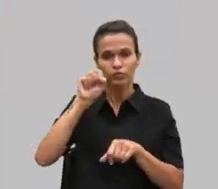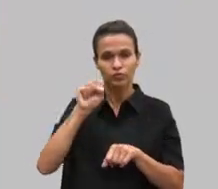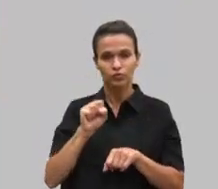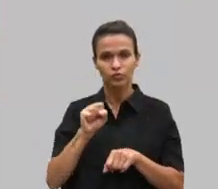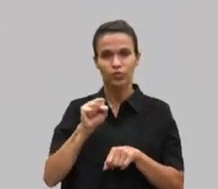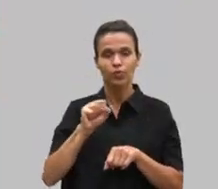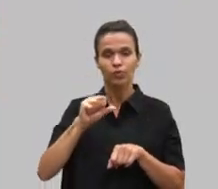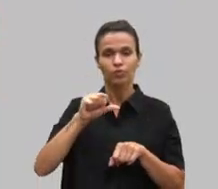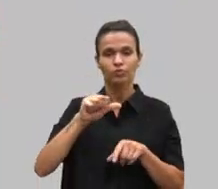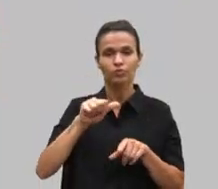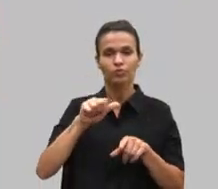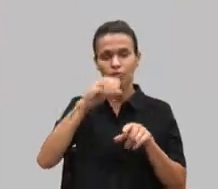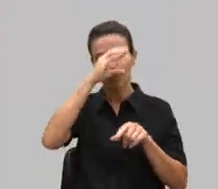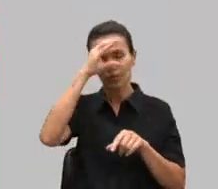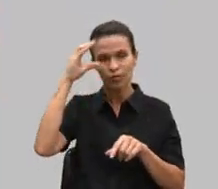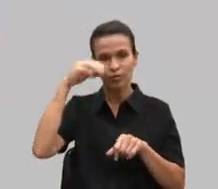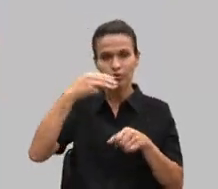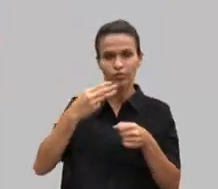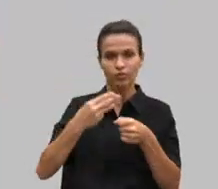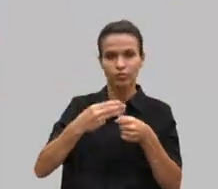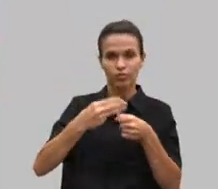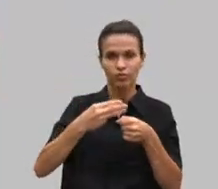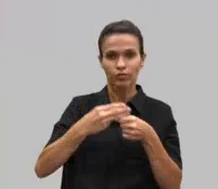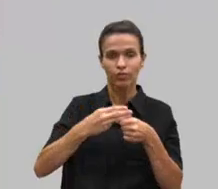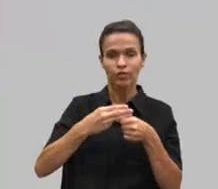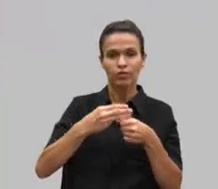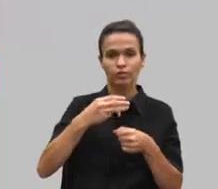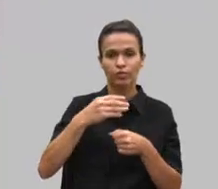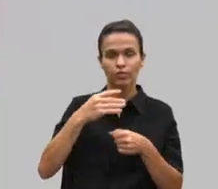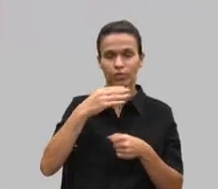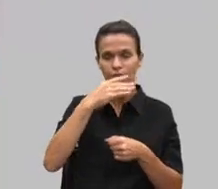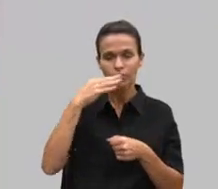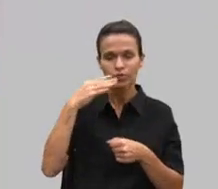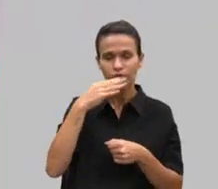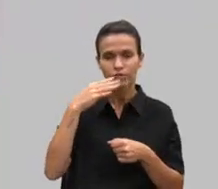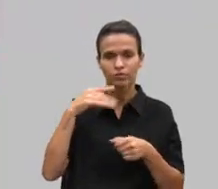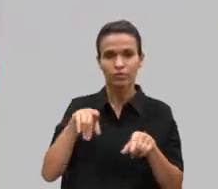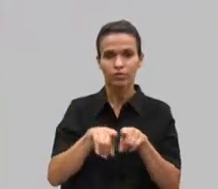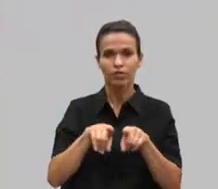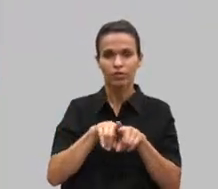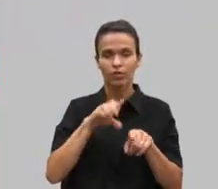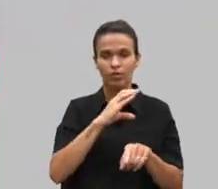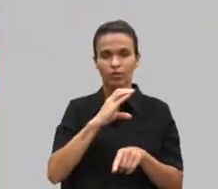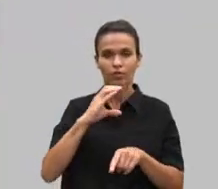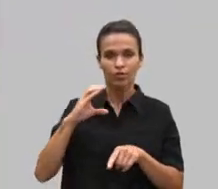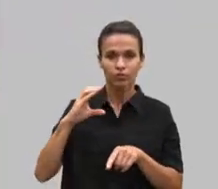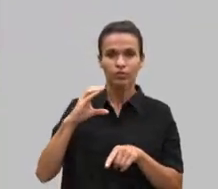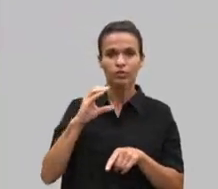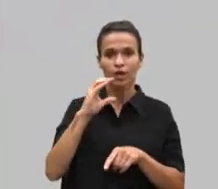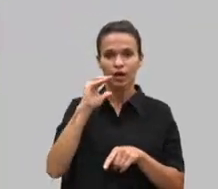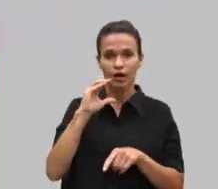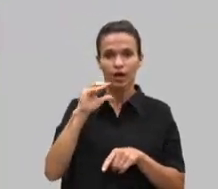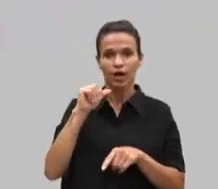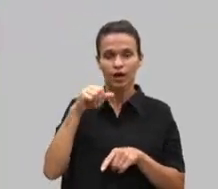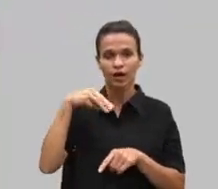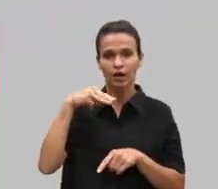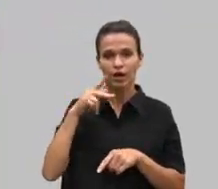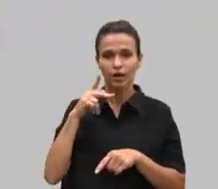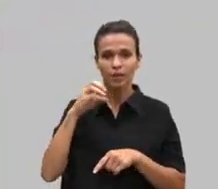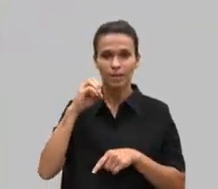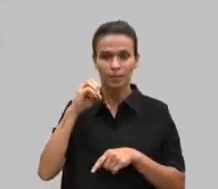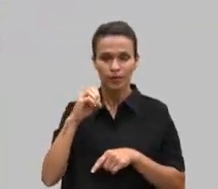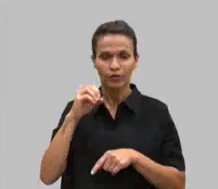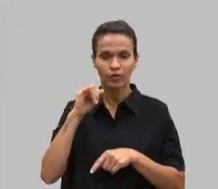de Guaxupé e Câmara Municipal de Poços de Caldas Polo Sul 1 coordenado pela câmara municipal de Cambuí e Câmara Municipal de